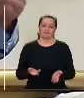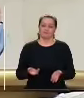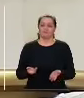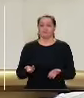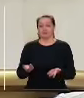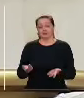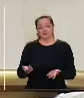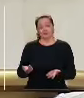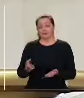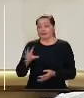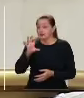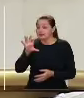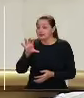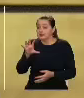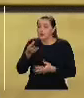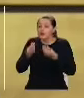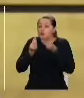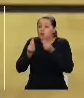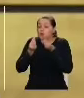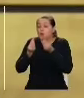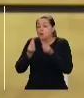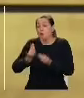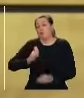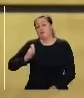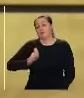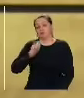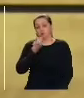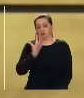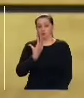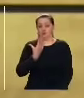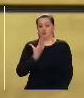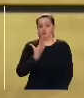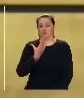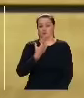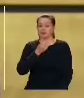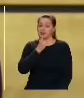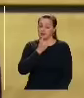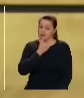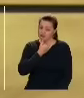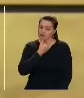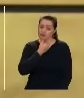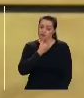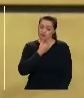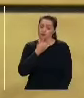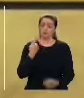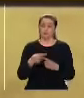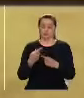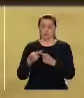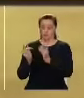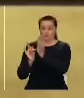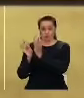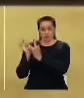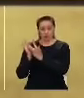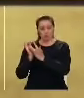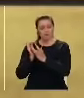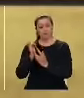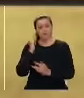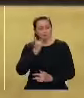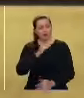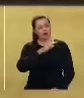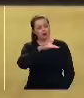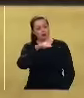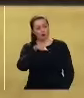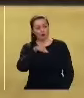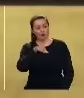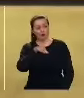E assim não dá para viver. É triste. O Senhor Jesus, Ele fala, vinde como estás, ó, vou te